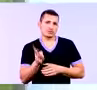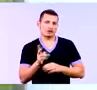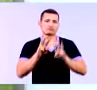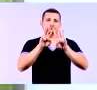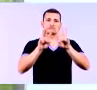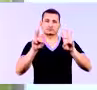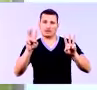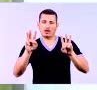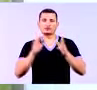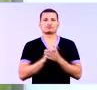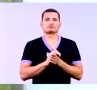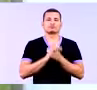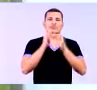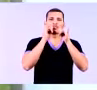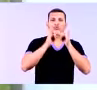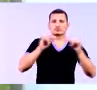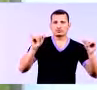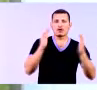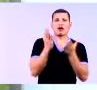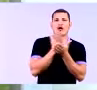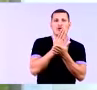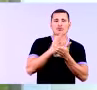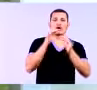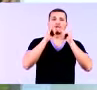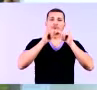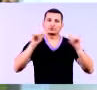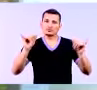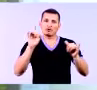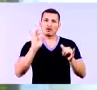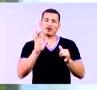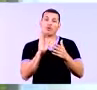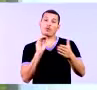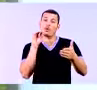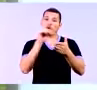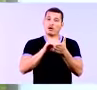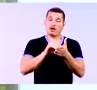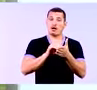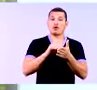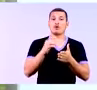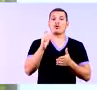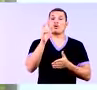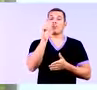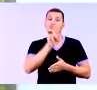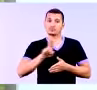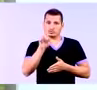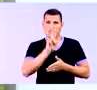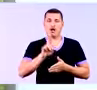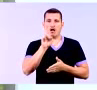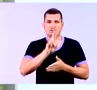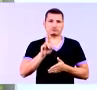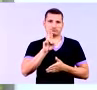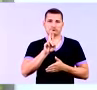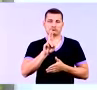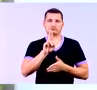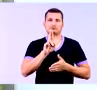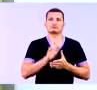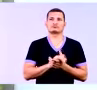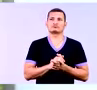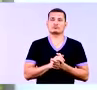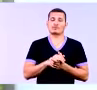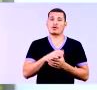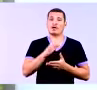notícias, em que algumas notícias são postadas pelo usuário, não só ou não mais pelo editor.